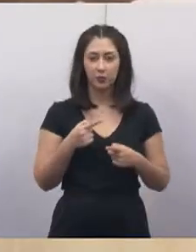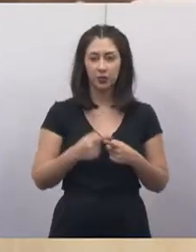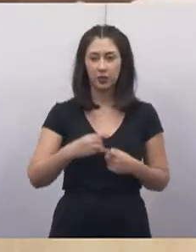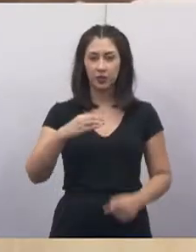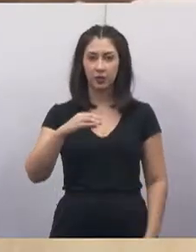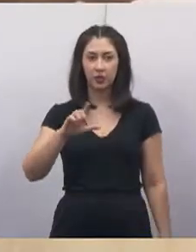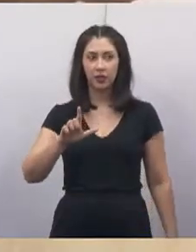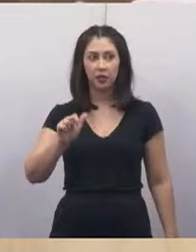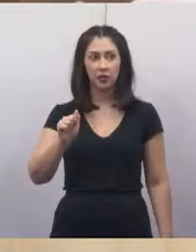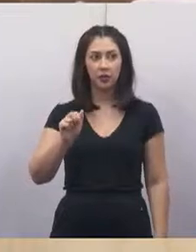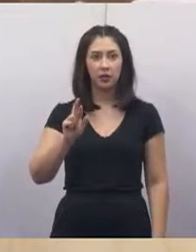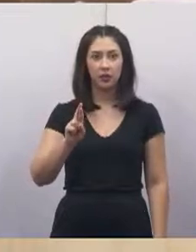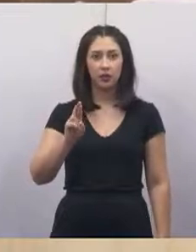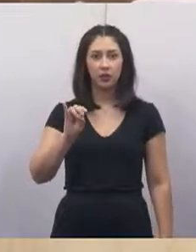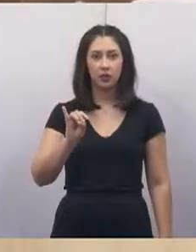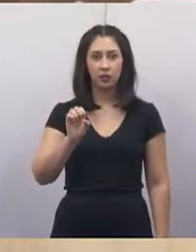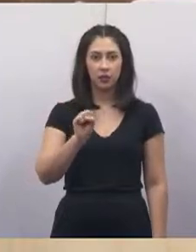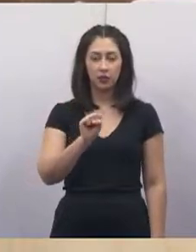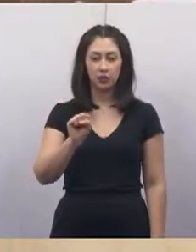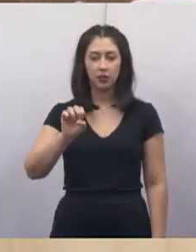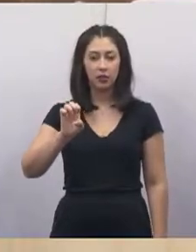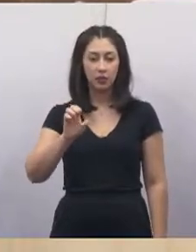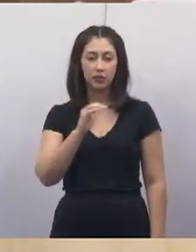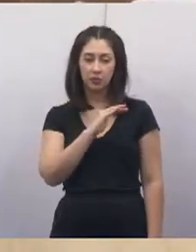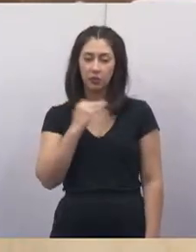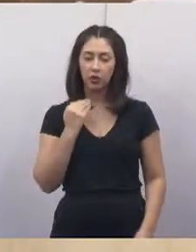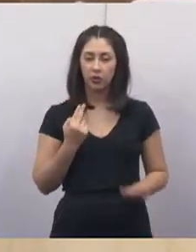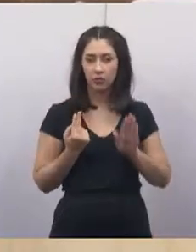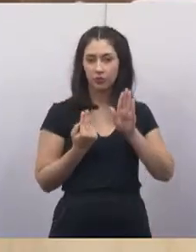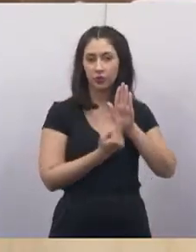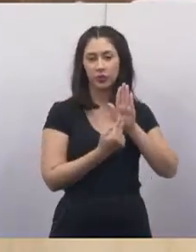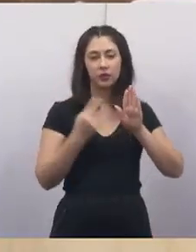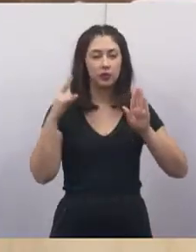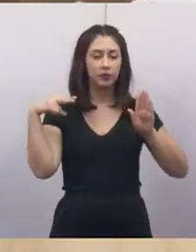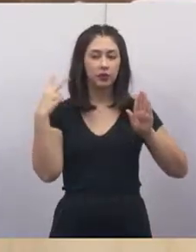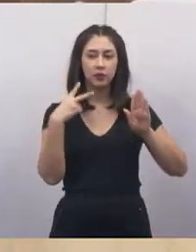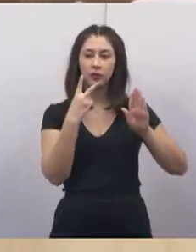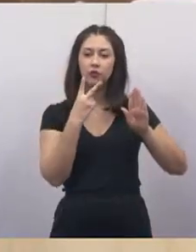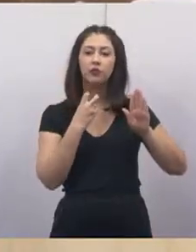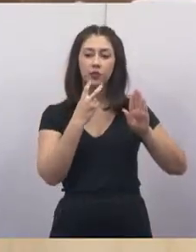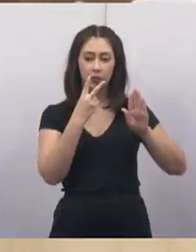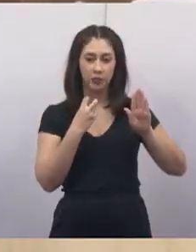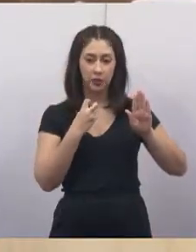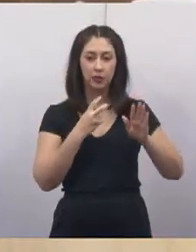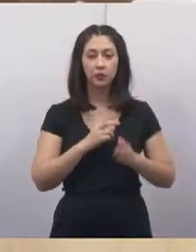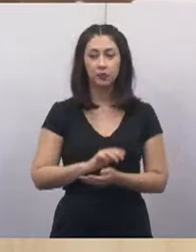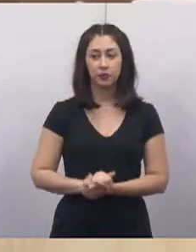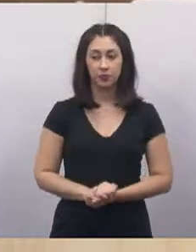Clarice Pereira da Silva. Voto formulado pelo vereador Valmir do Parque Meia Lua.